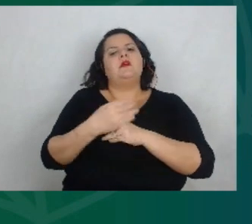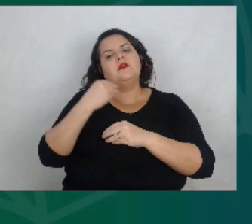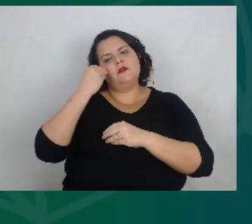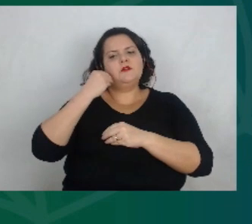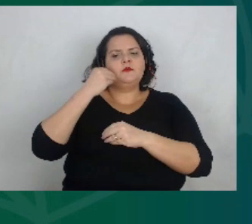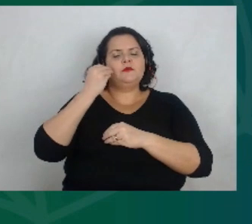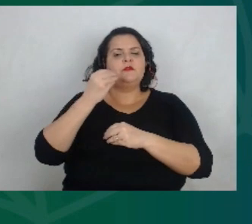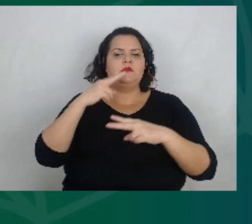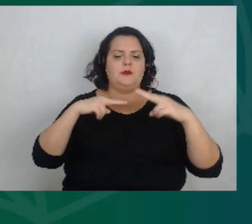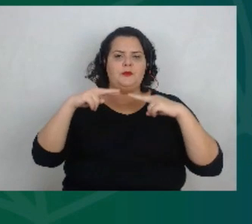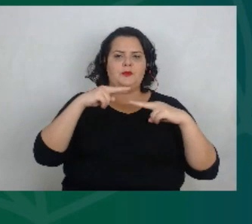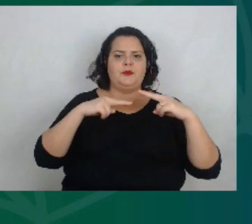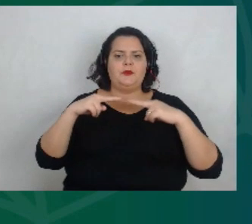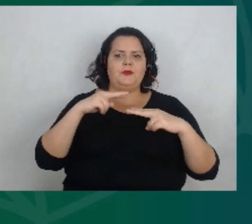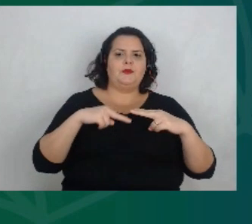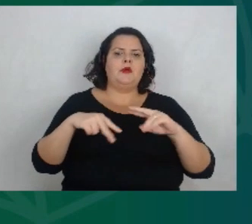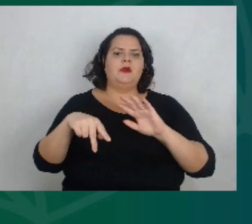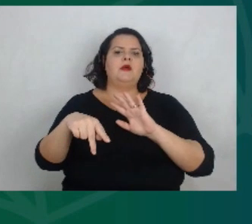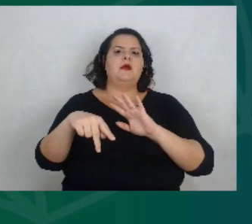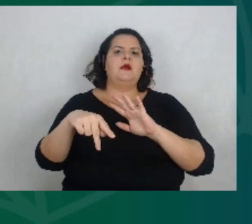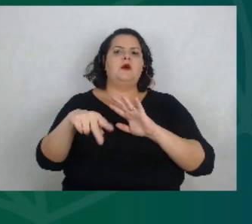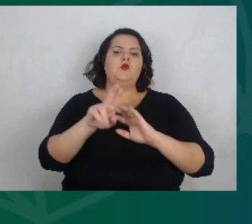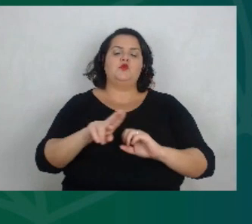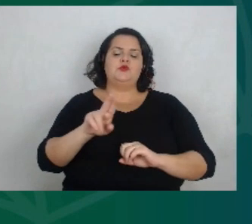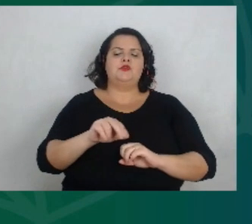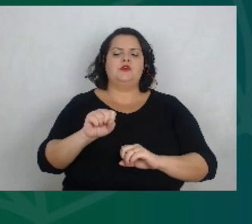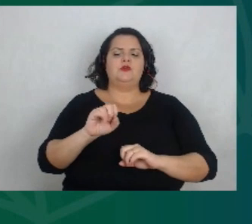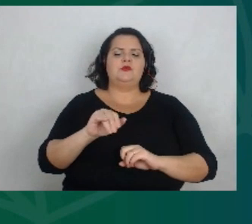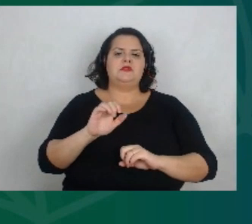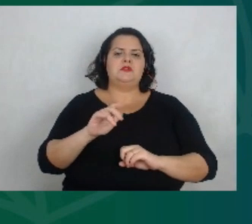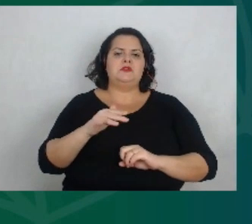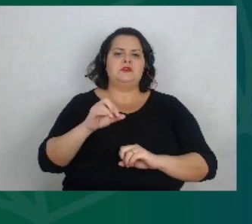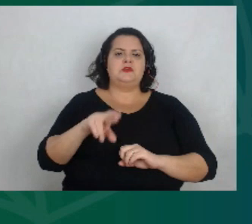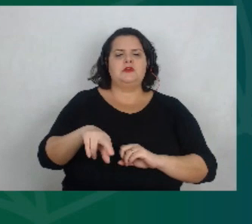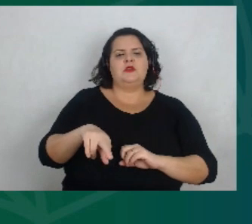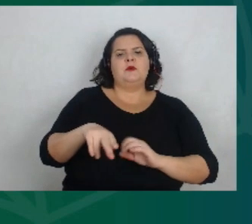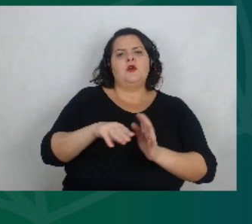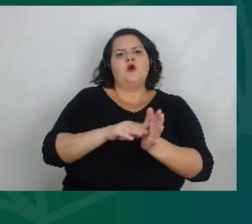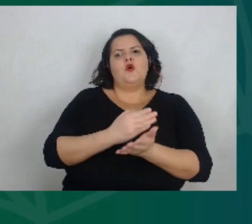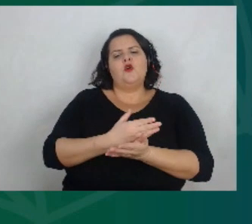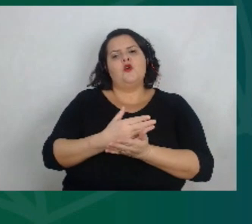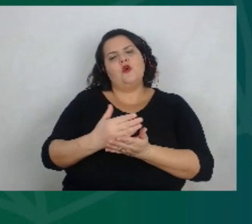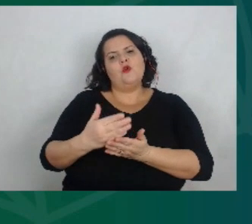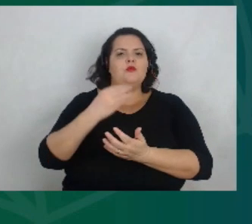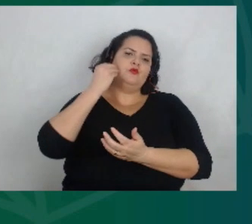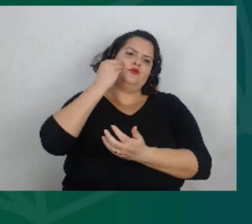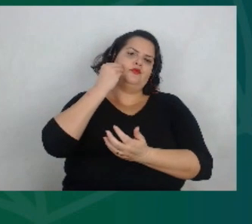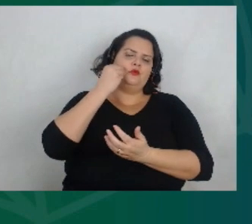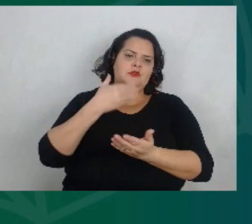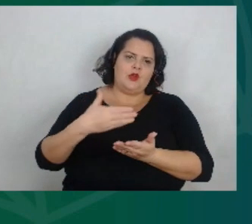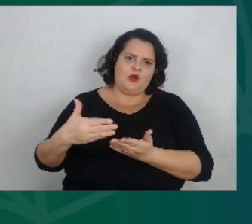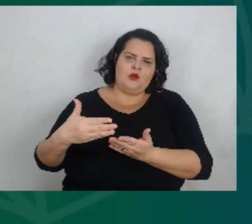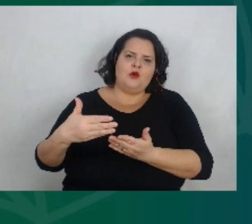do vetor símil. Então, esse estudo começou a ser realizado em humanos este ano no